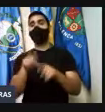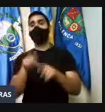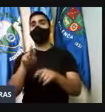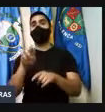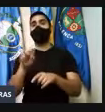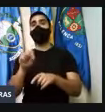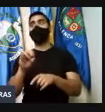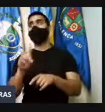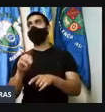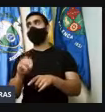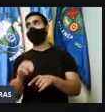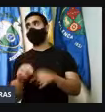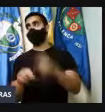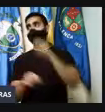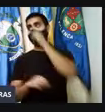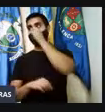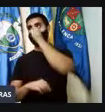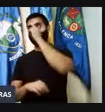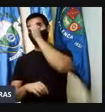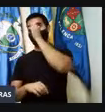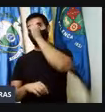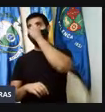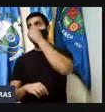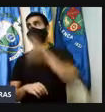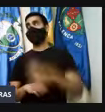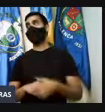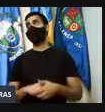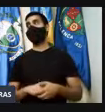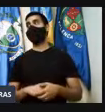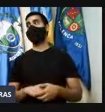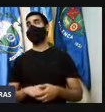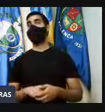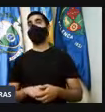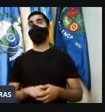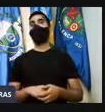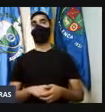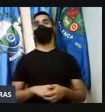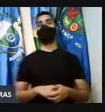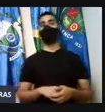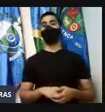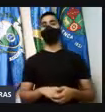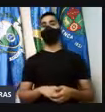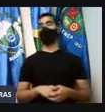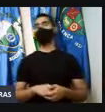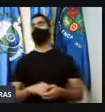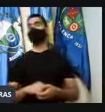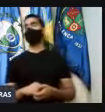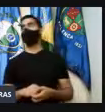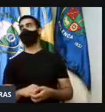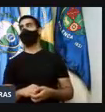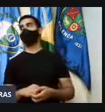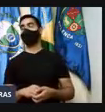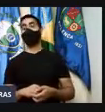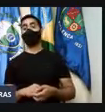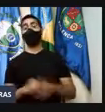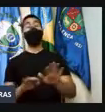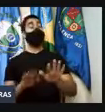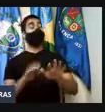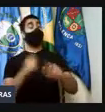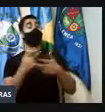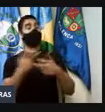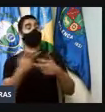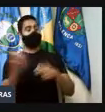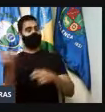sólido. Vereador, Pois só não? me daria uma parte? Toda? Uma coisa muito importante que tem que ter nessa regulamentação, nesse